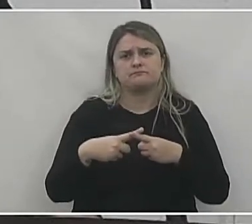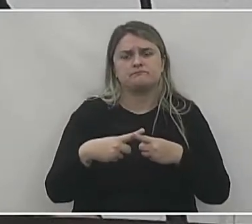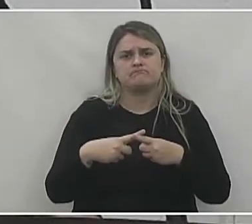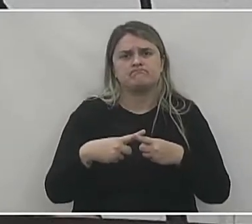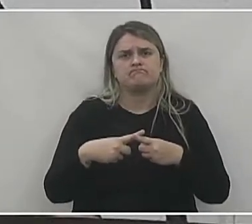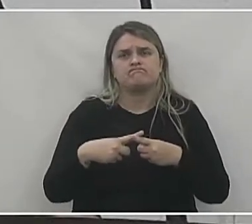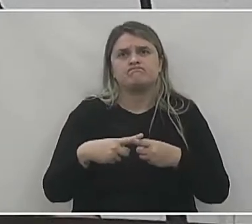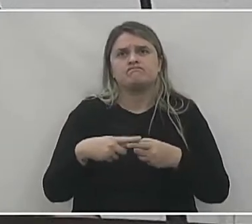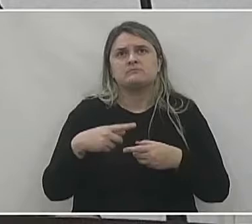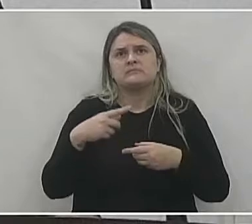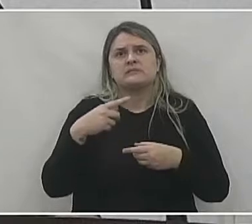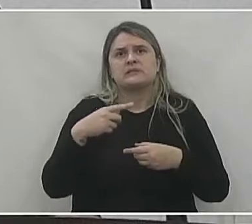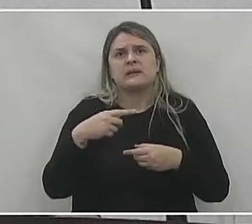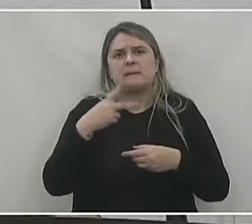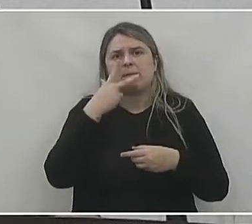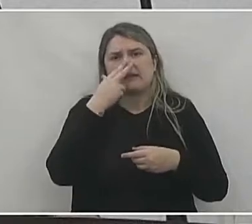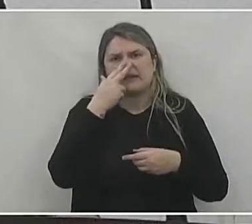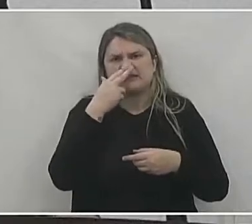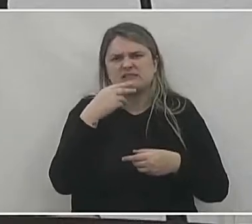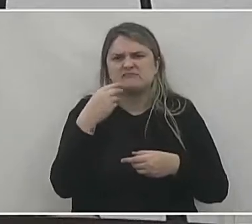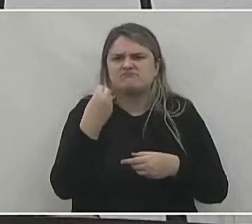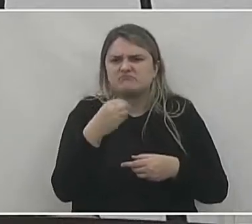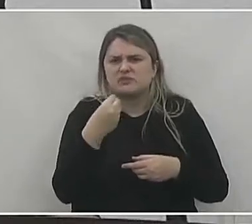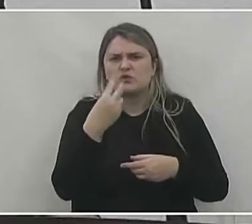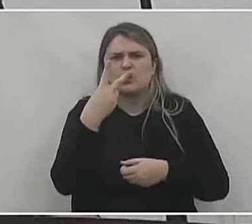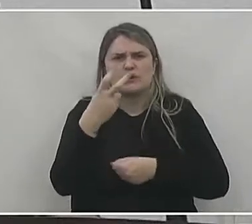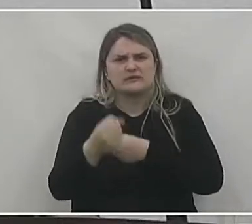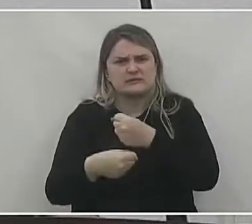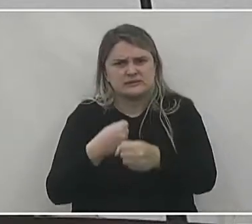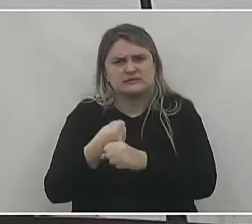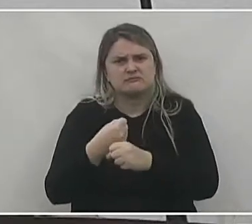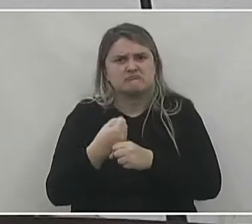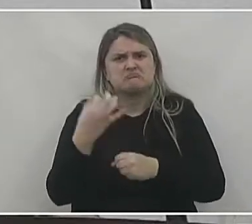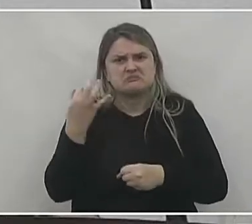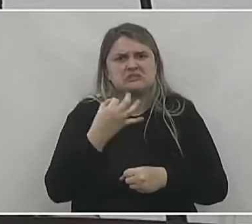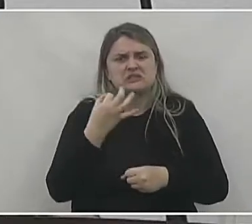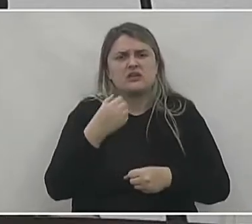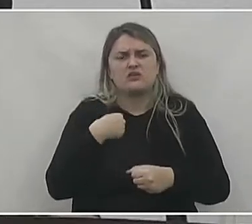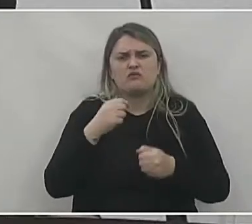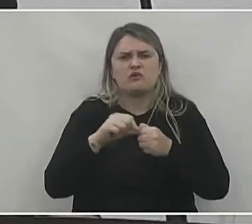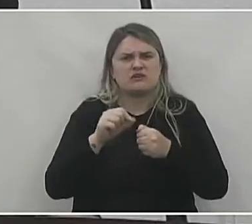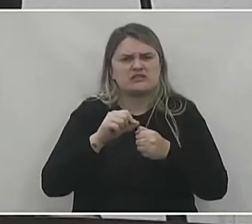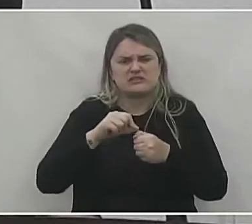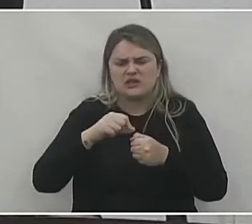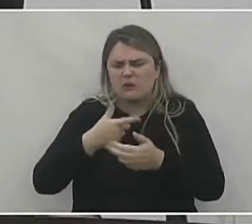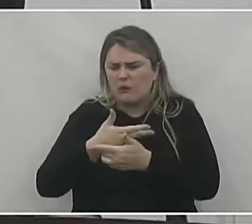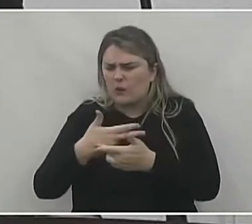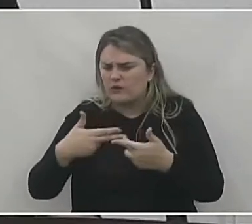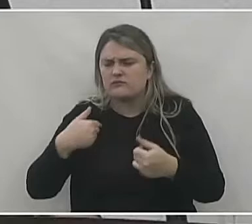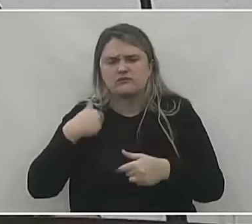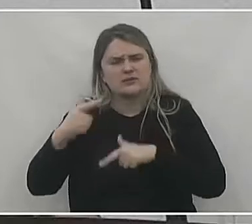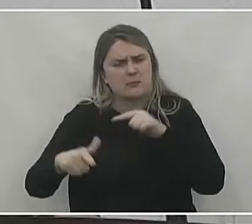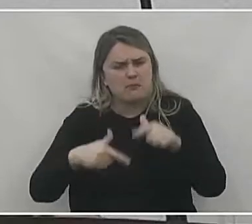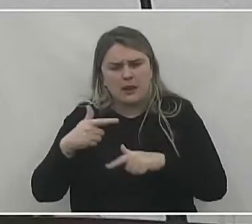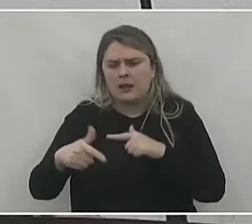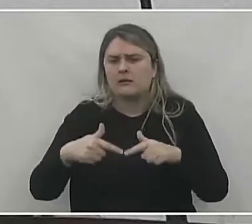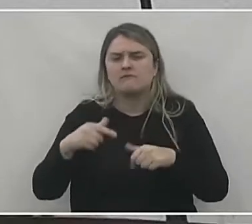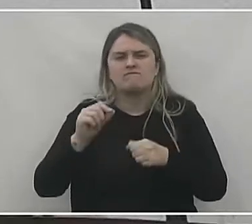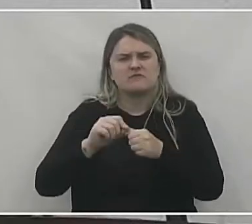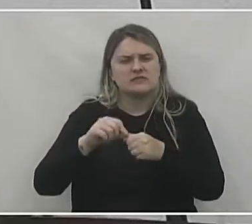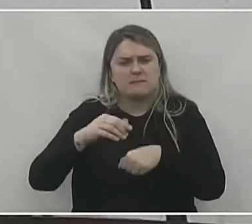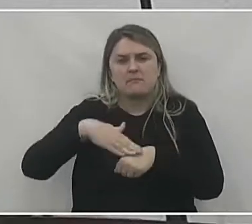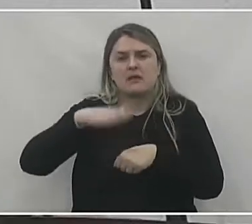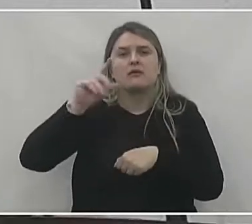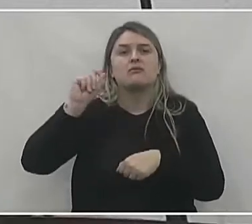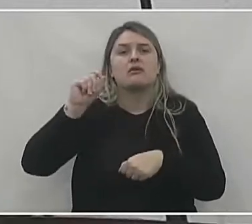mais que eu fracasse nesses 2 anos, eu tenho certeza que eu farei muito mais do que aqueles que